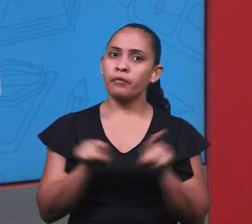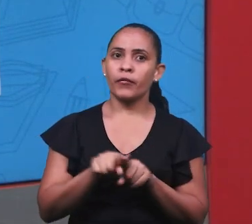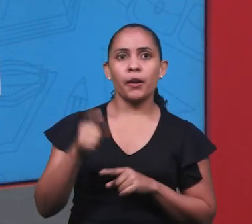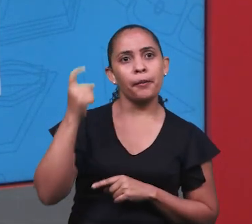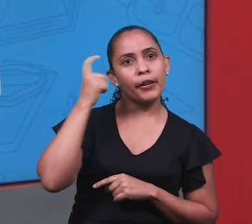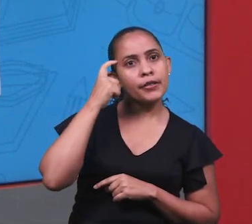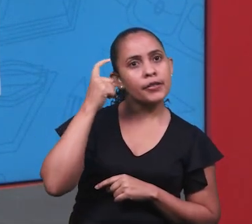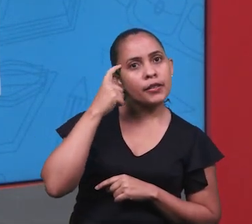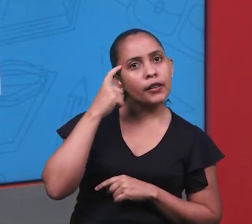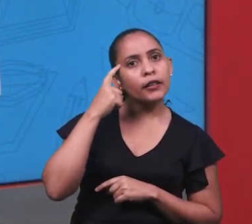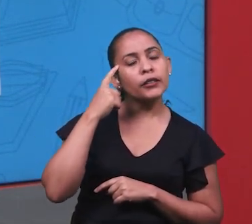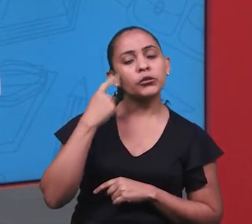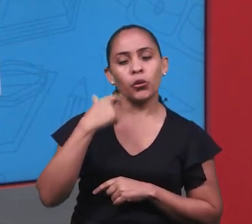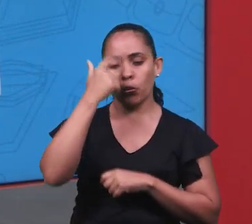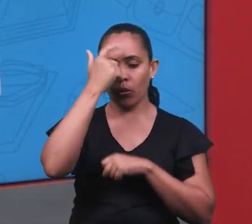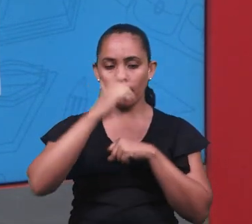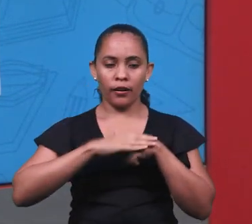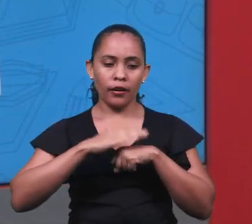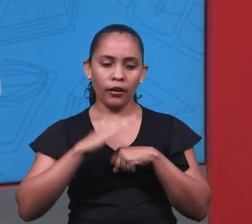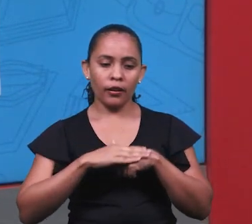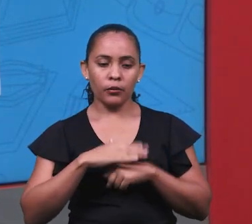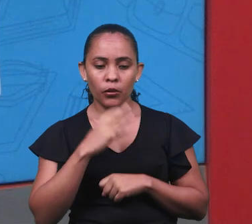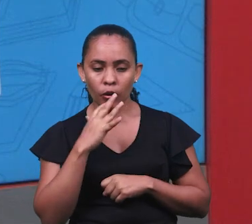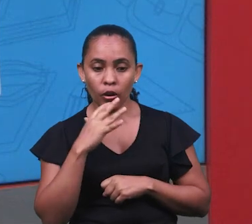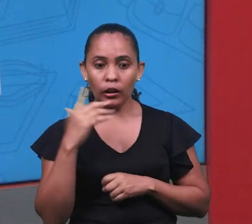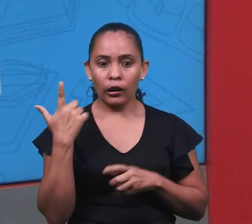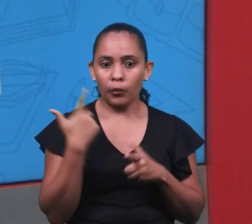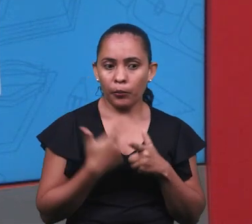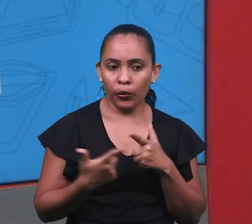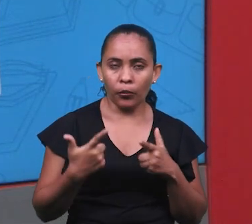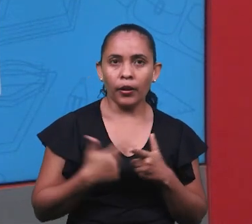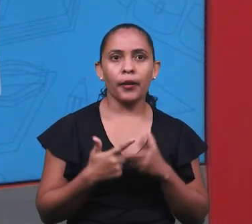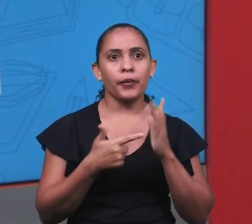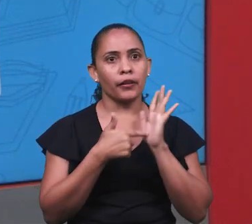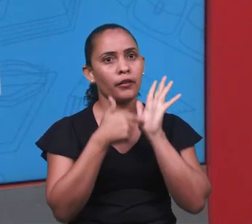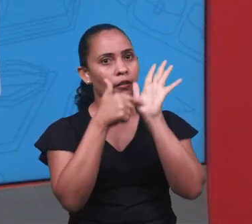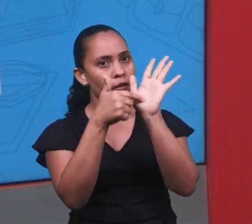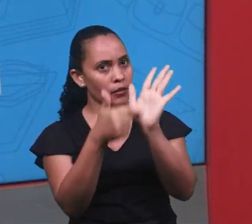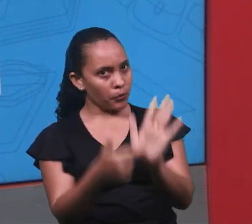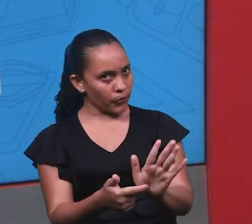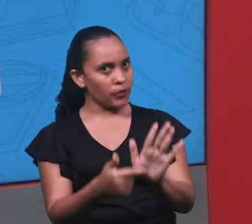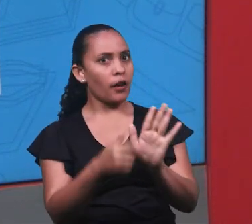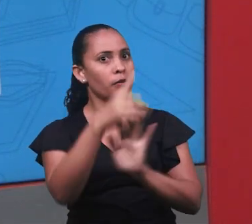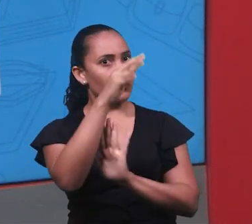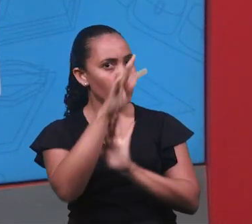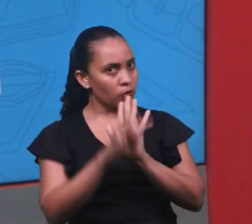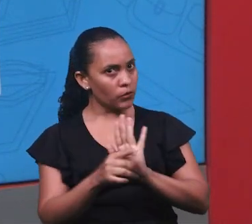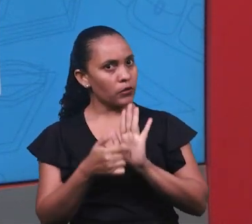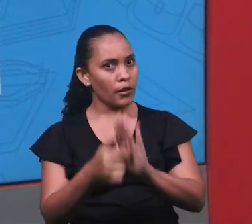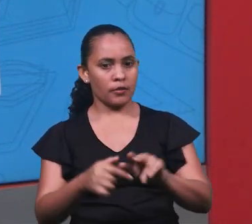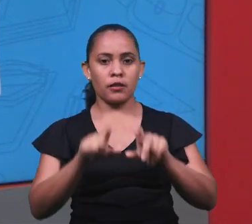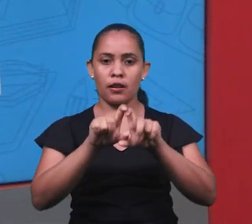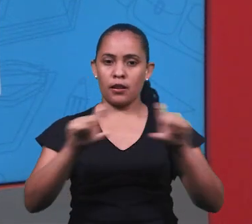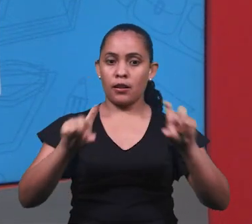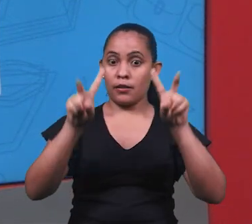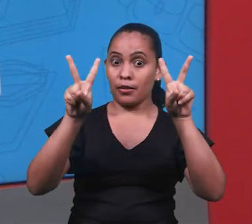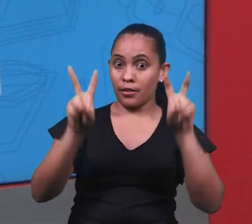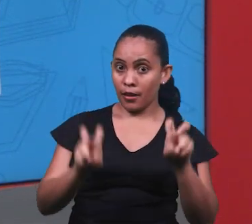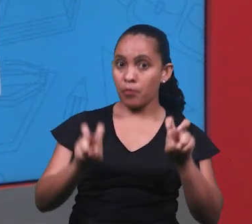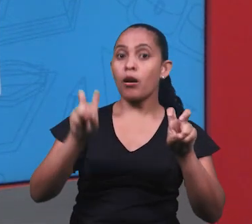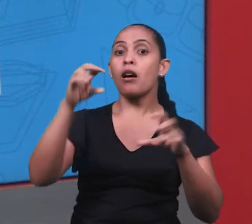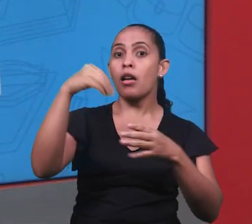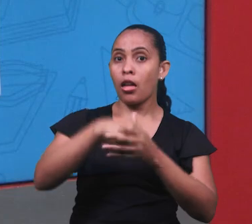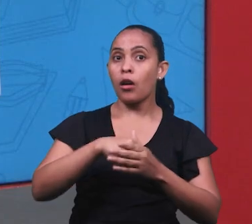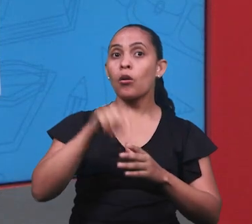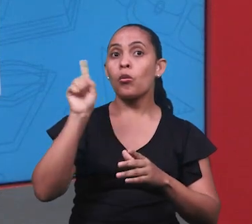se reconhecer enquanto cidadão diante daquela problemática apresentada, porque todo tema lá no Enem é um